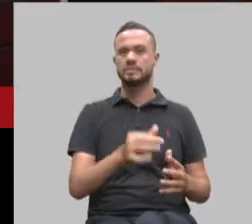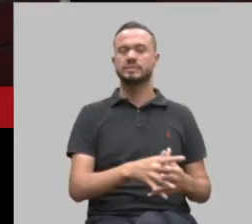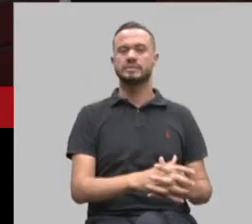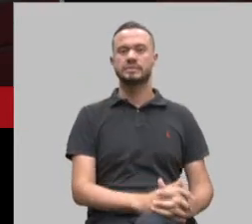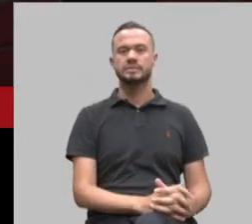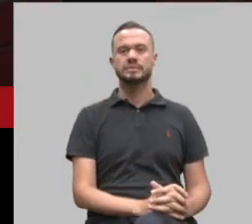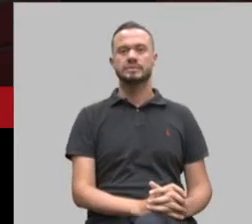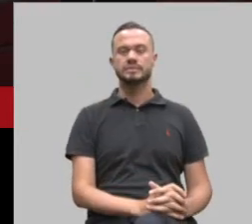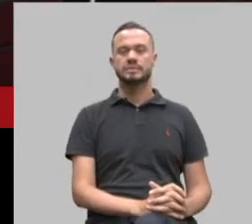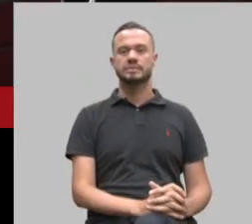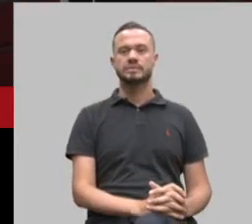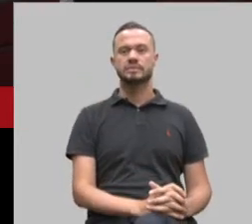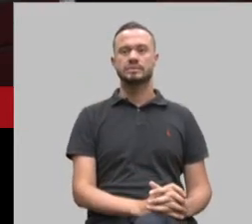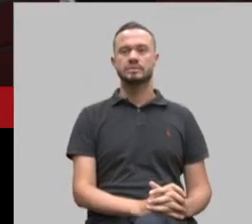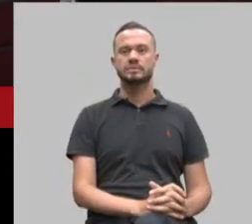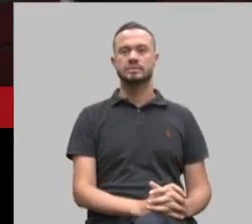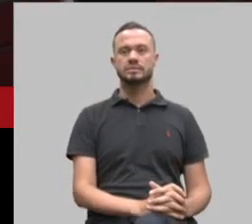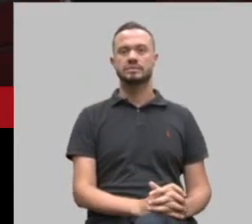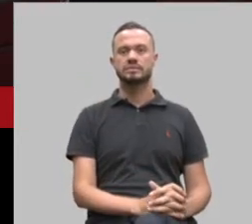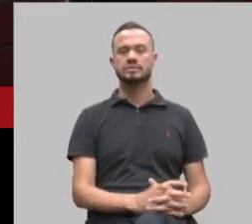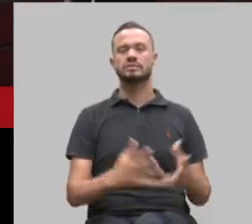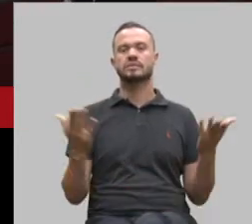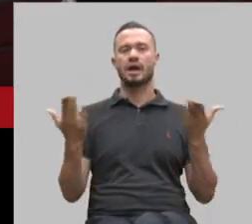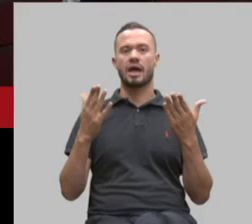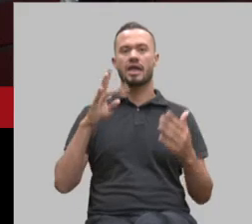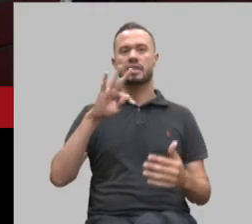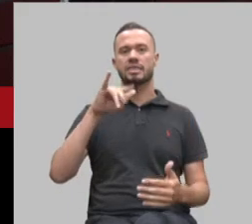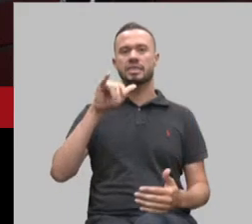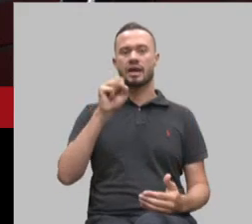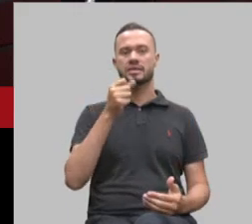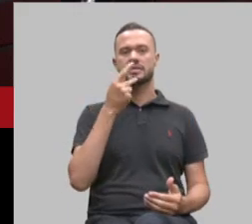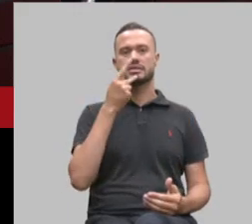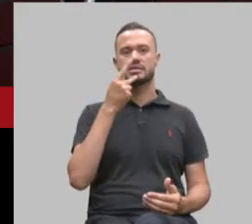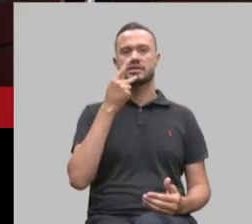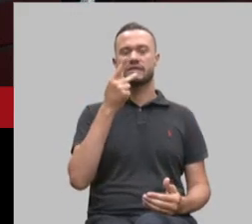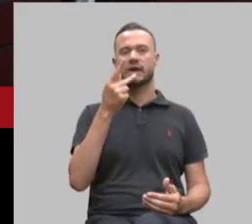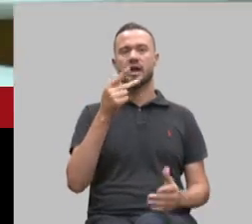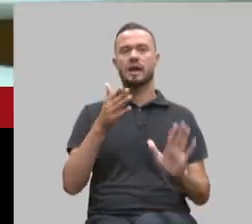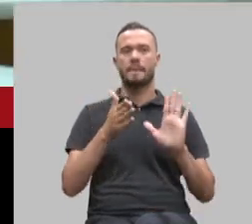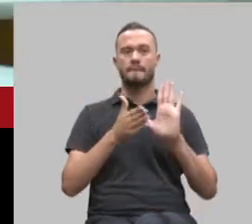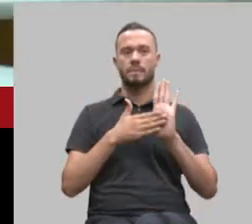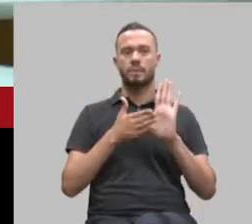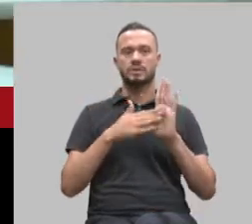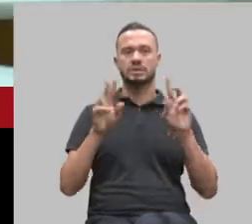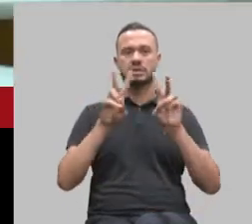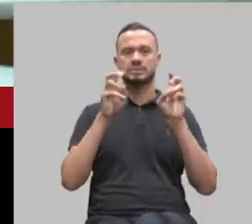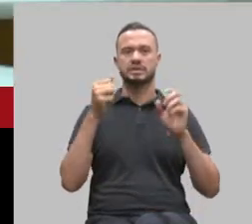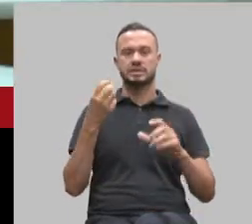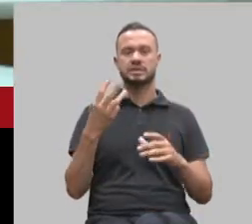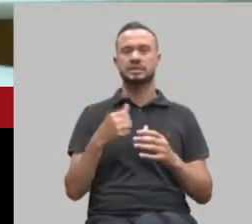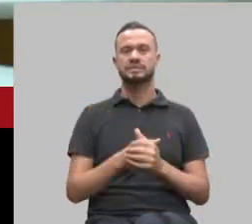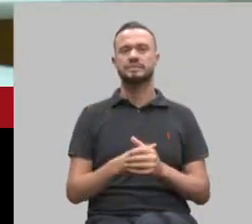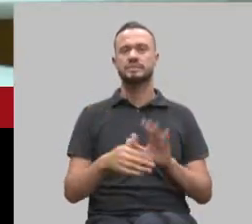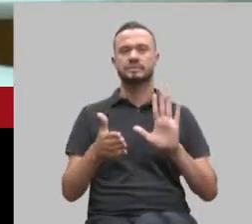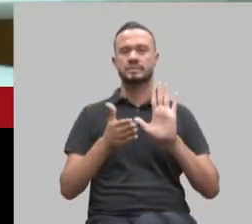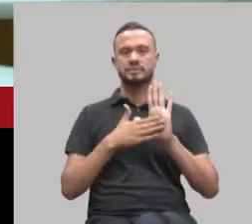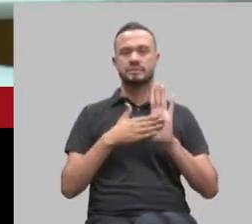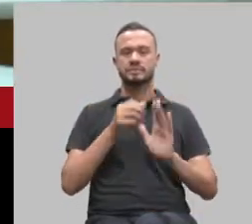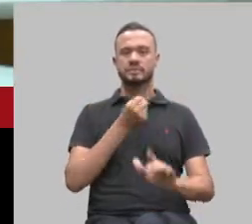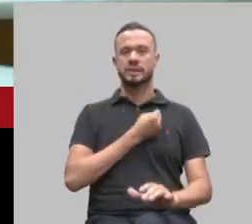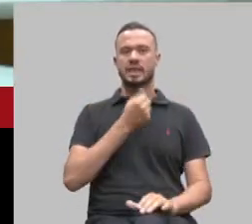votos com a palavra thí para leitura das propostas priorizadas do subtema 3 proposta número